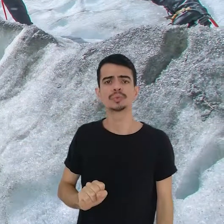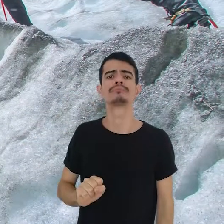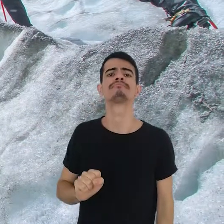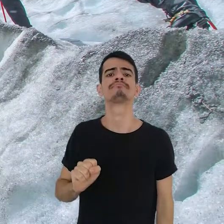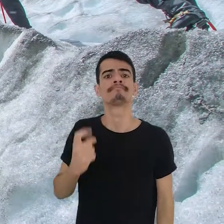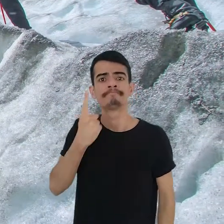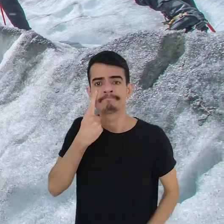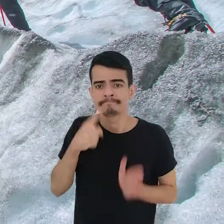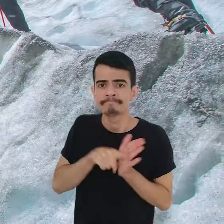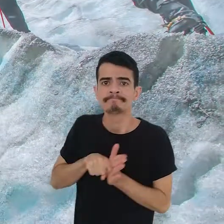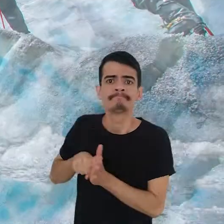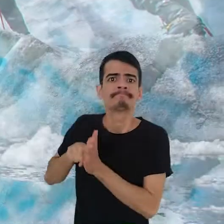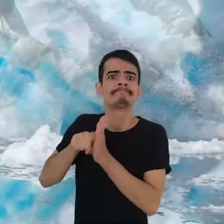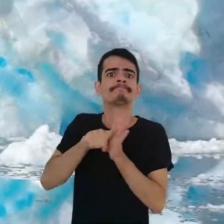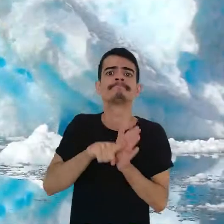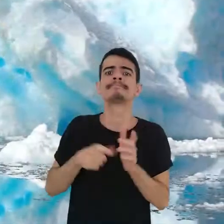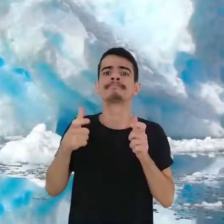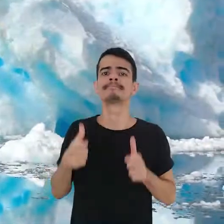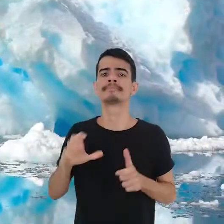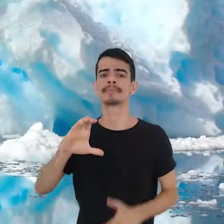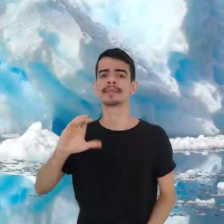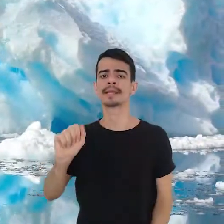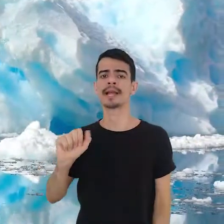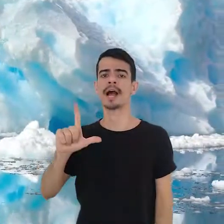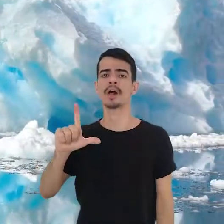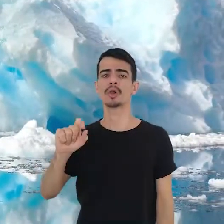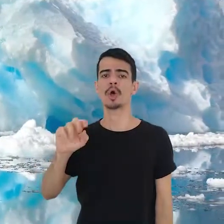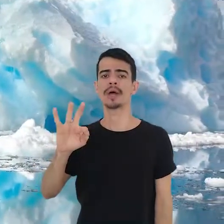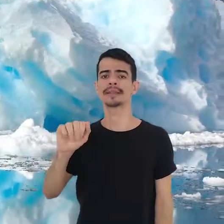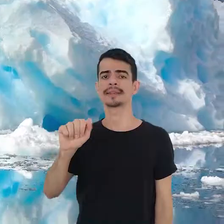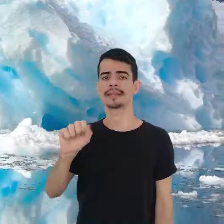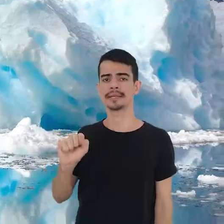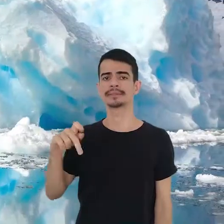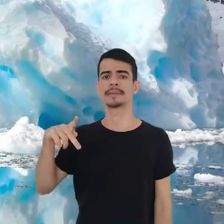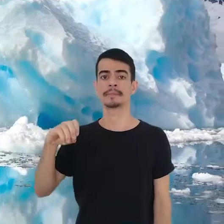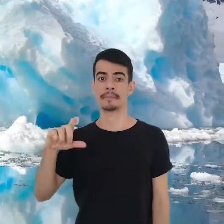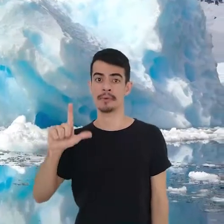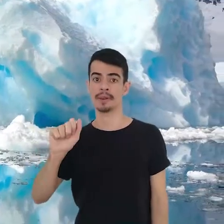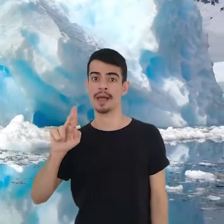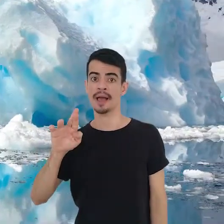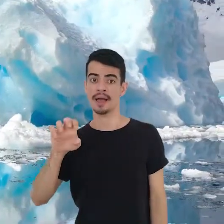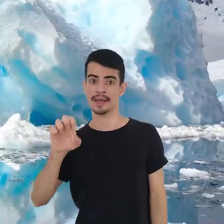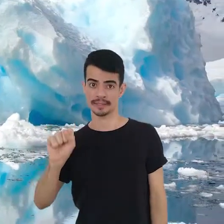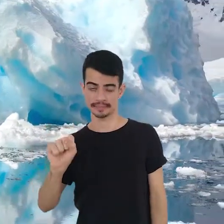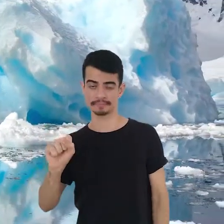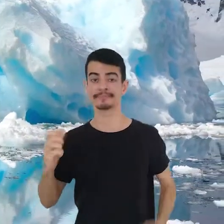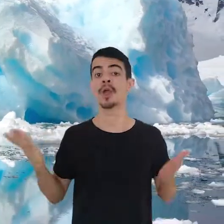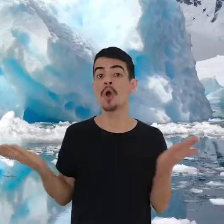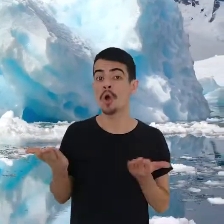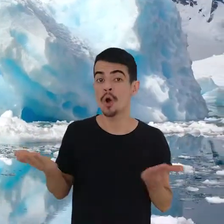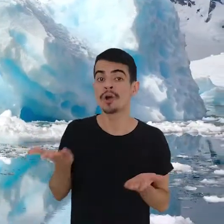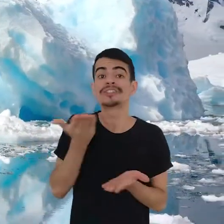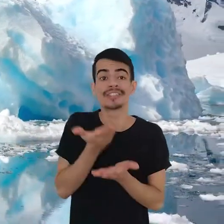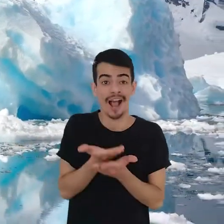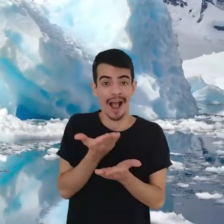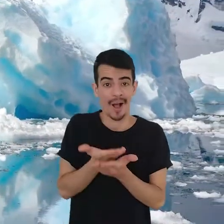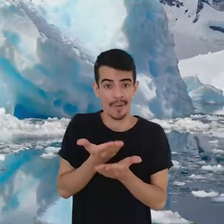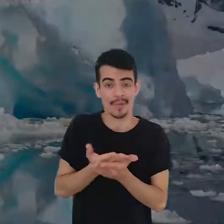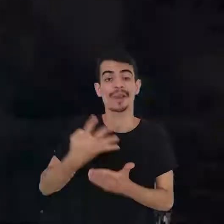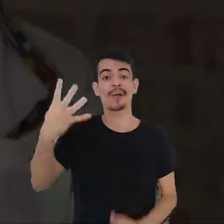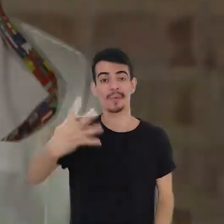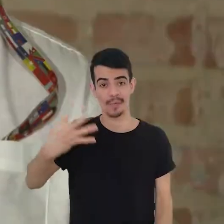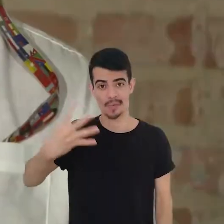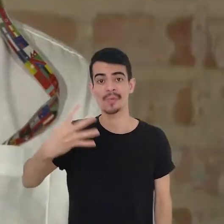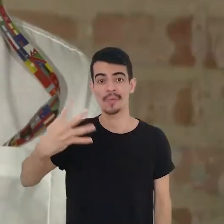nas calotas polares. Na aula de hoje, um destes pesquisadores vai nos explicar um pouco desse